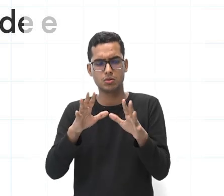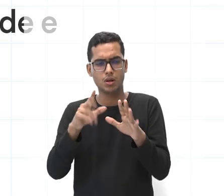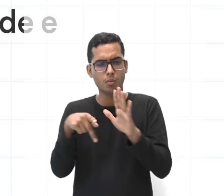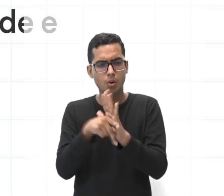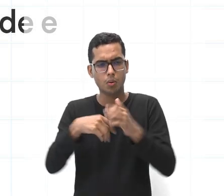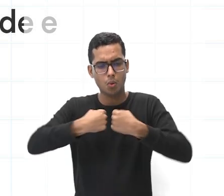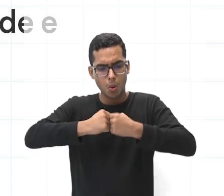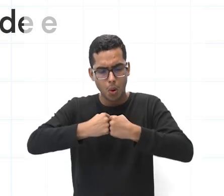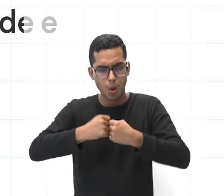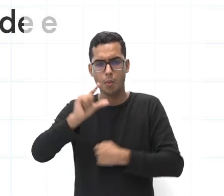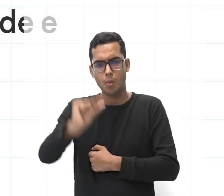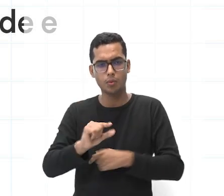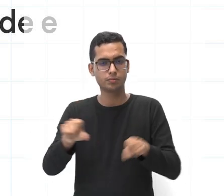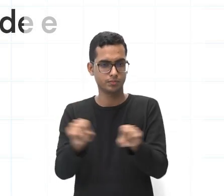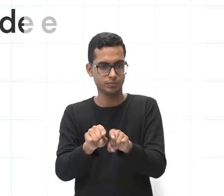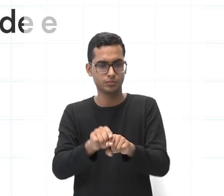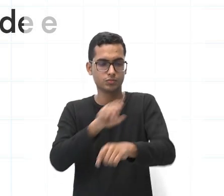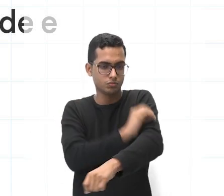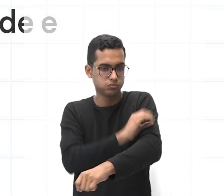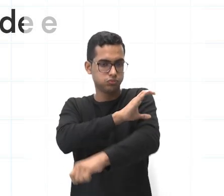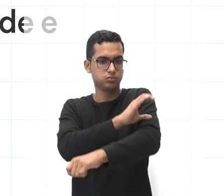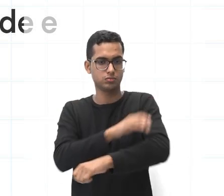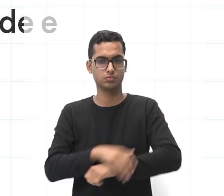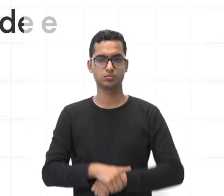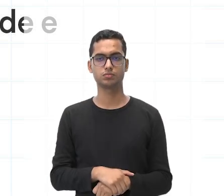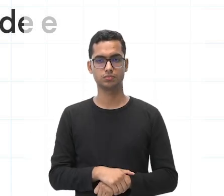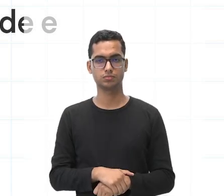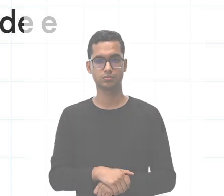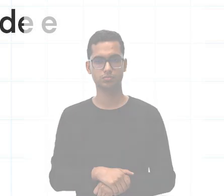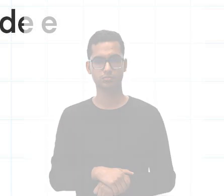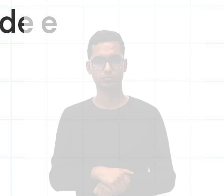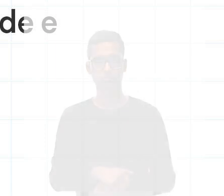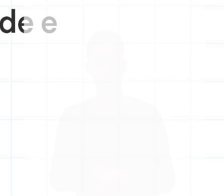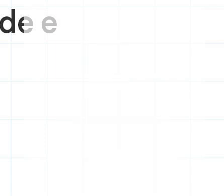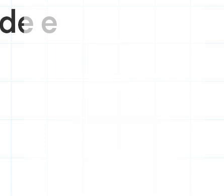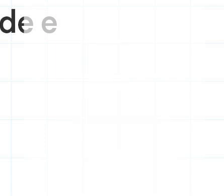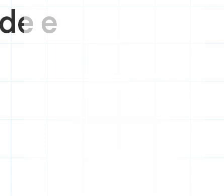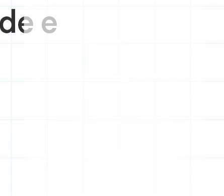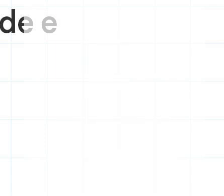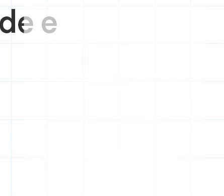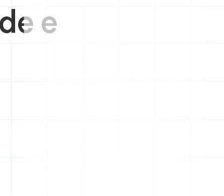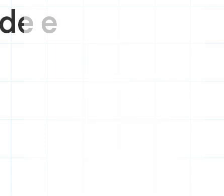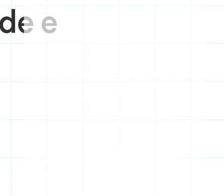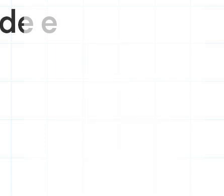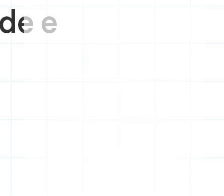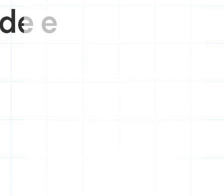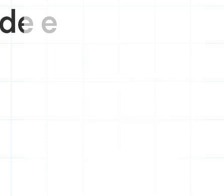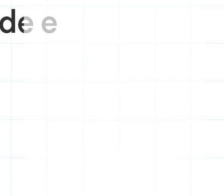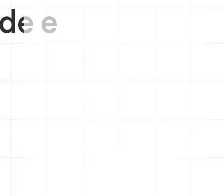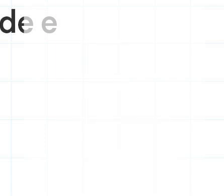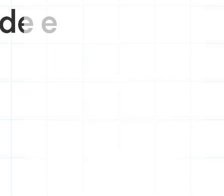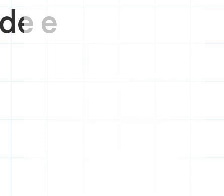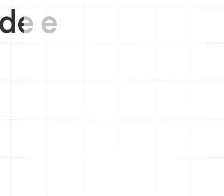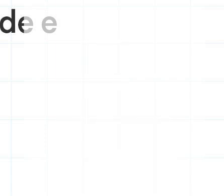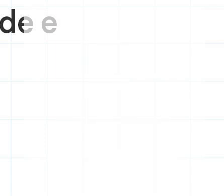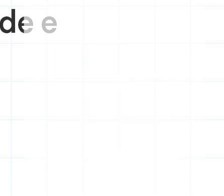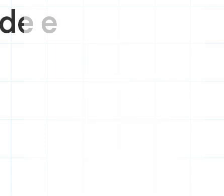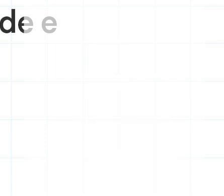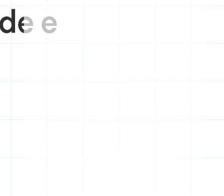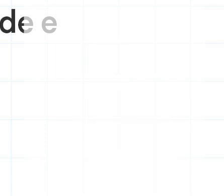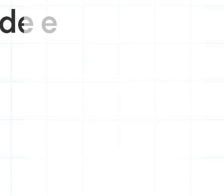por ser o mais pesado, ou seja, exige muito mais do corpo, tá? Ele exige força para empurrar a